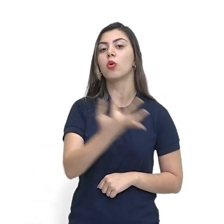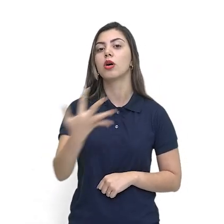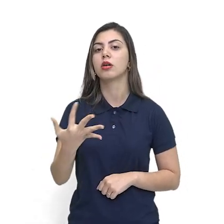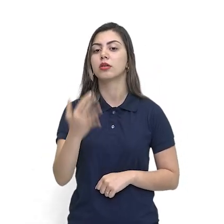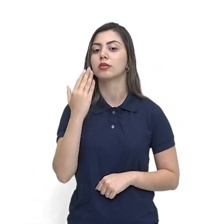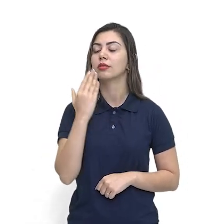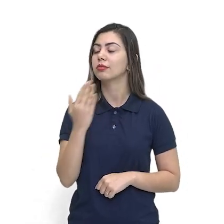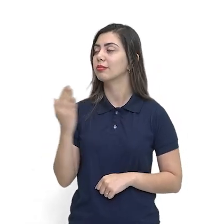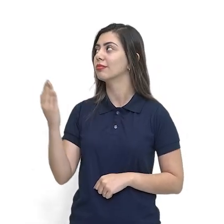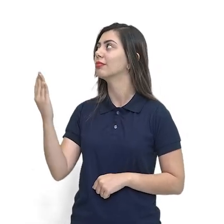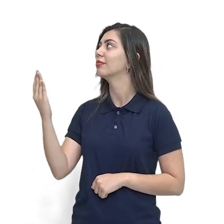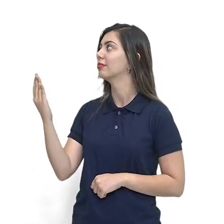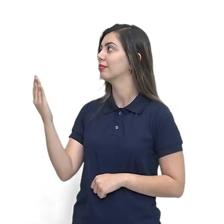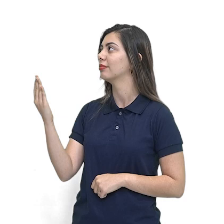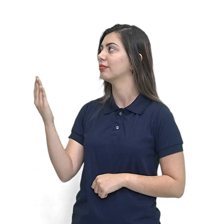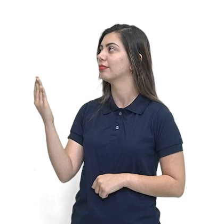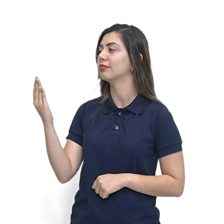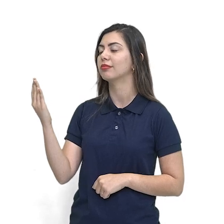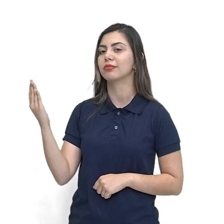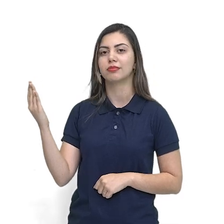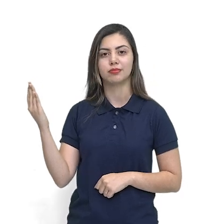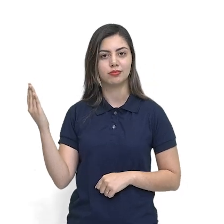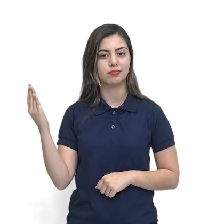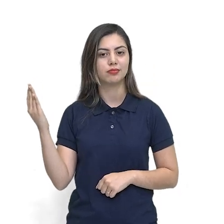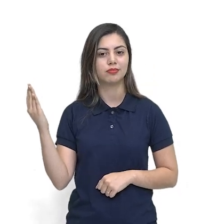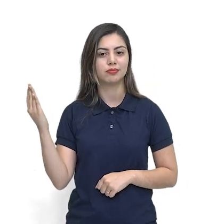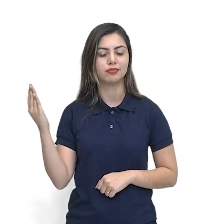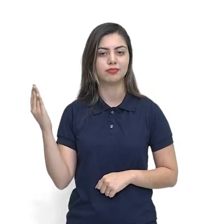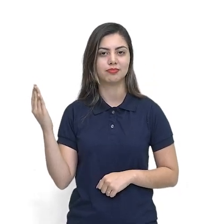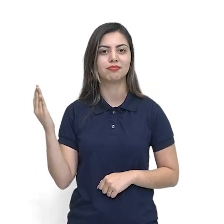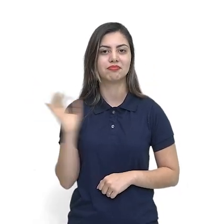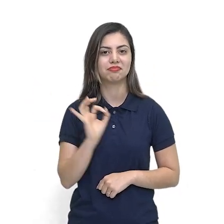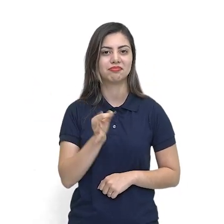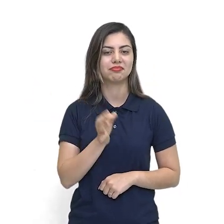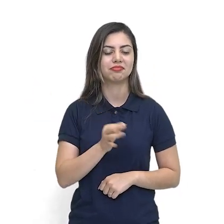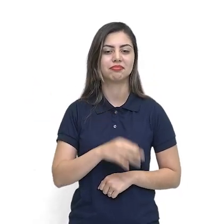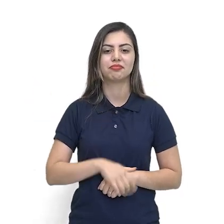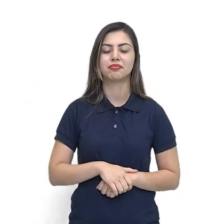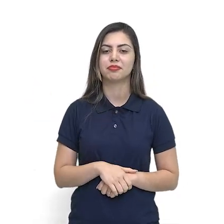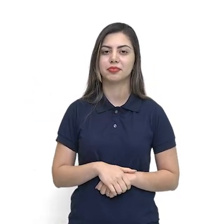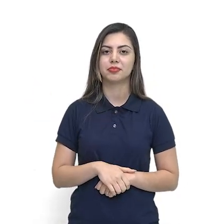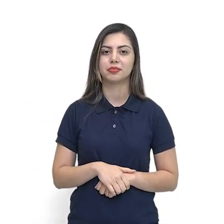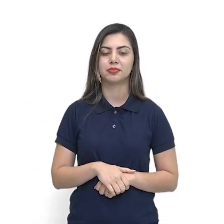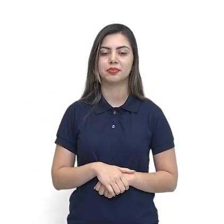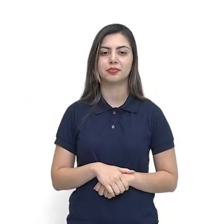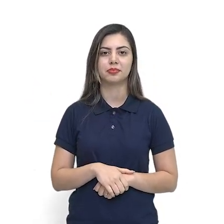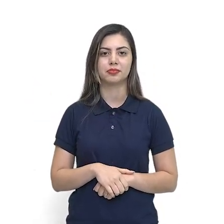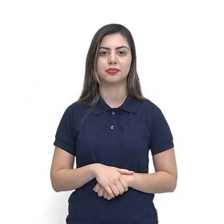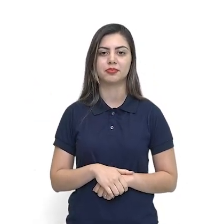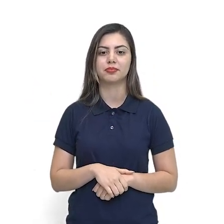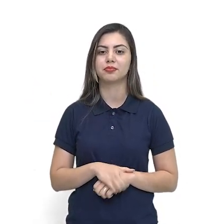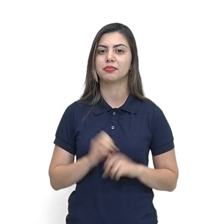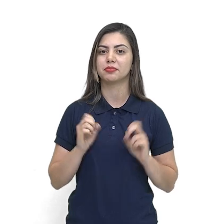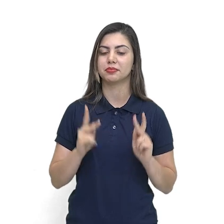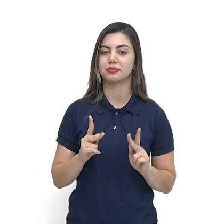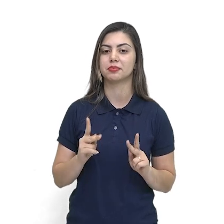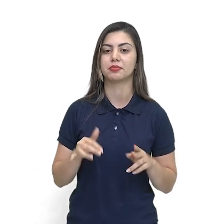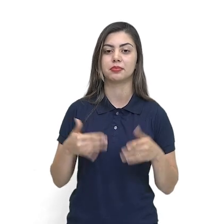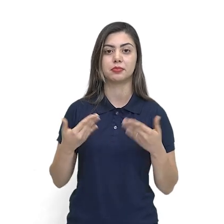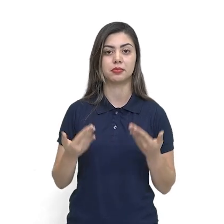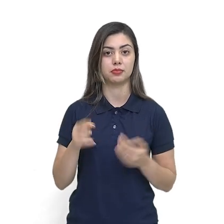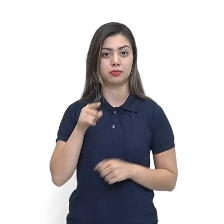20, 20 e 20. Beleza, meu povo? Então, aqui